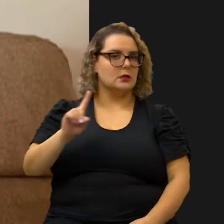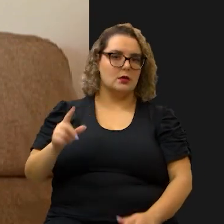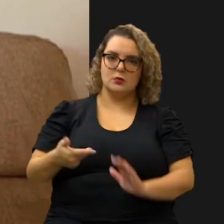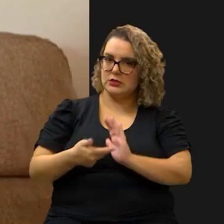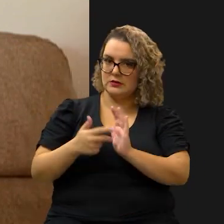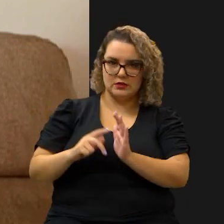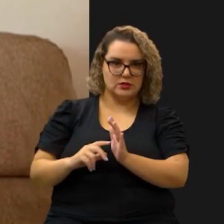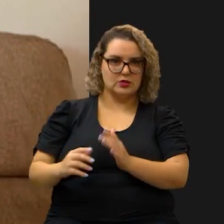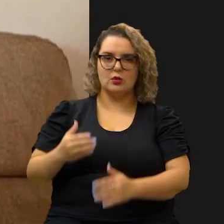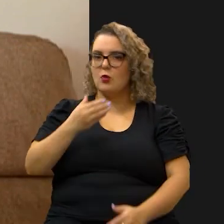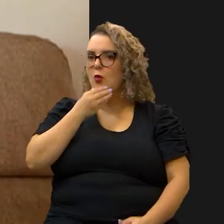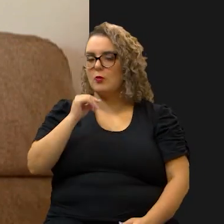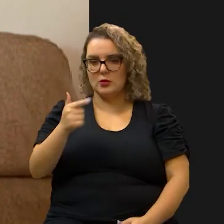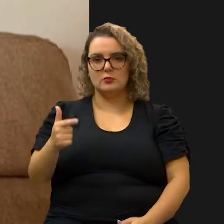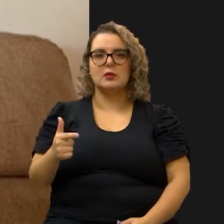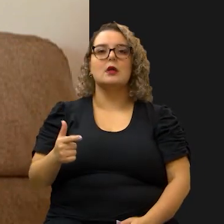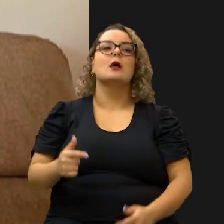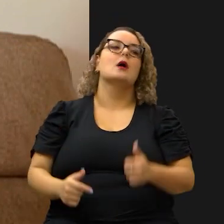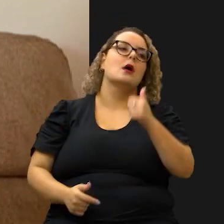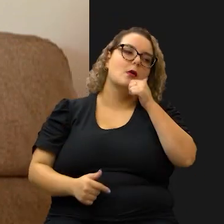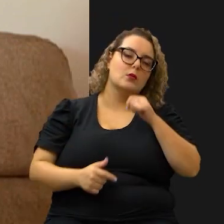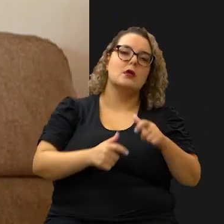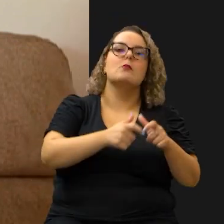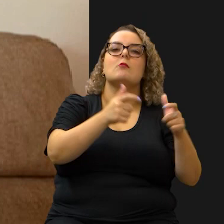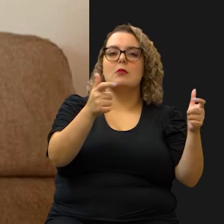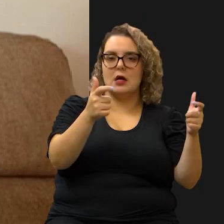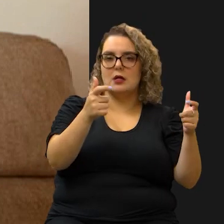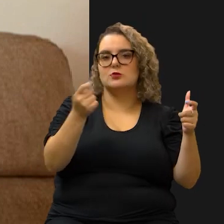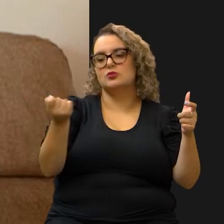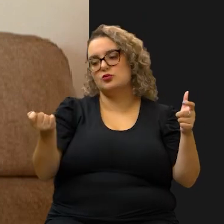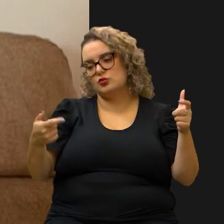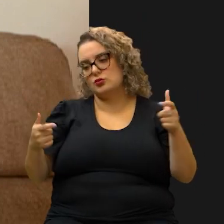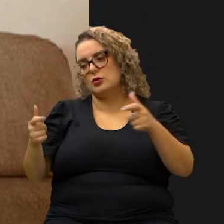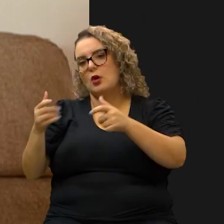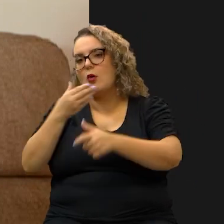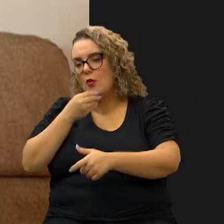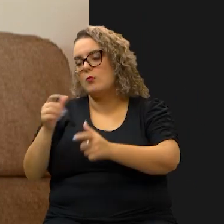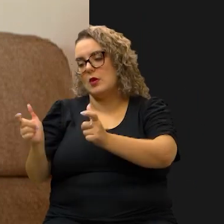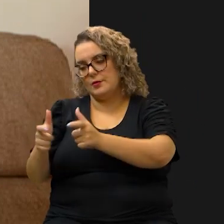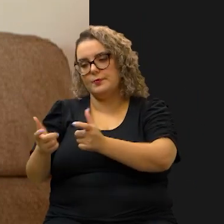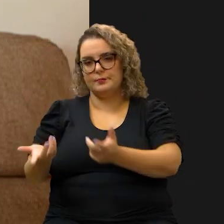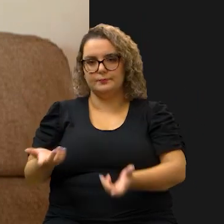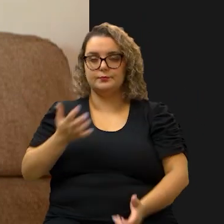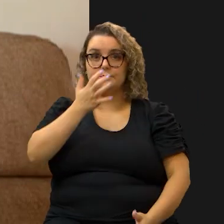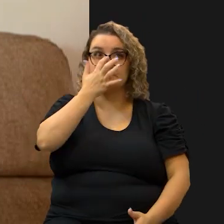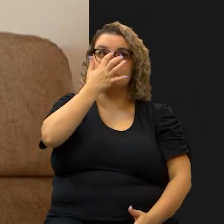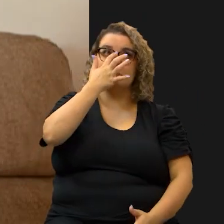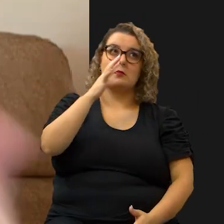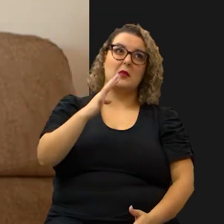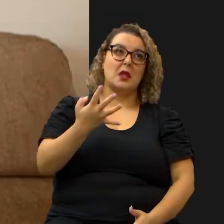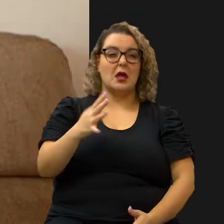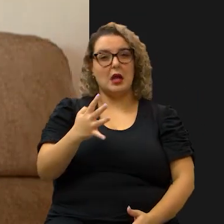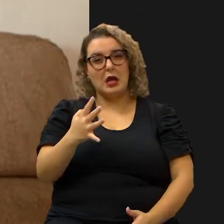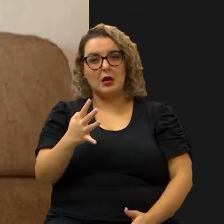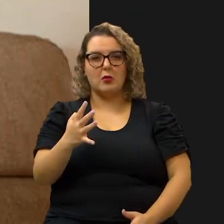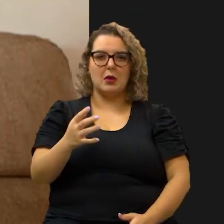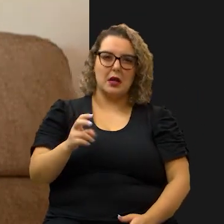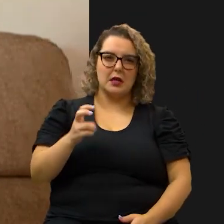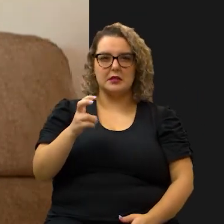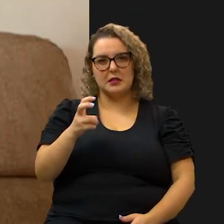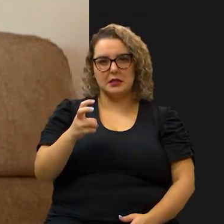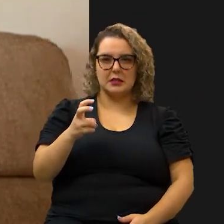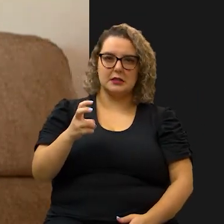não quer dizer que os homens não sejam acometidos, mas as mulheres muito mais, e geralmente entre a quarta e